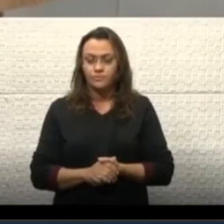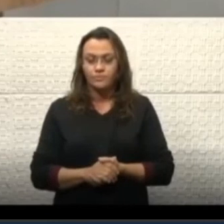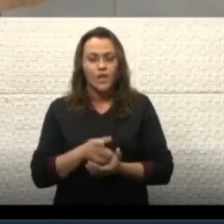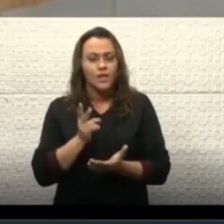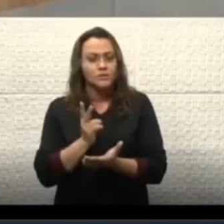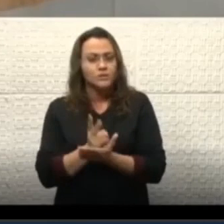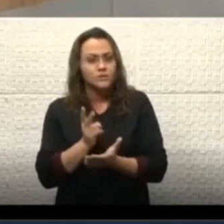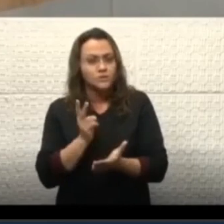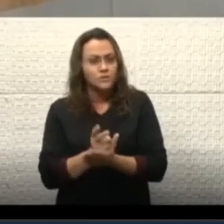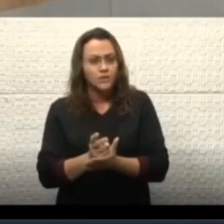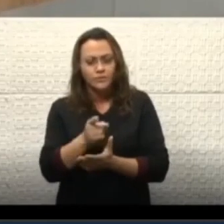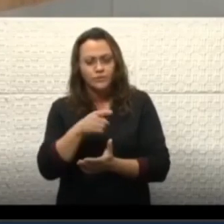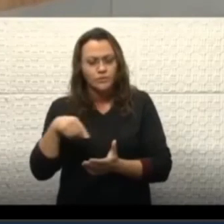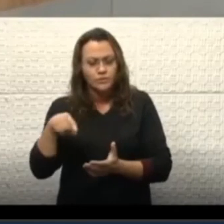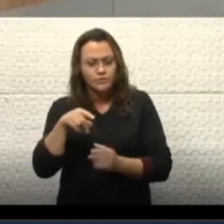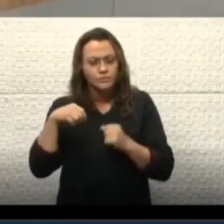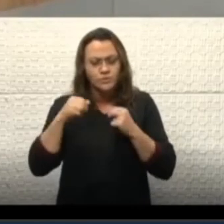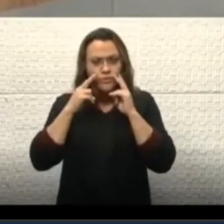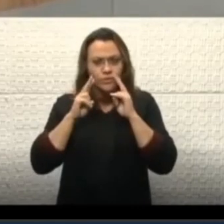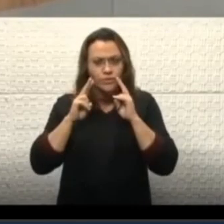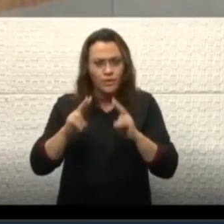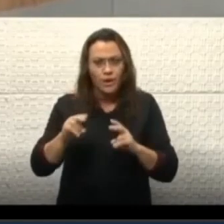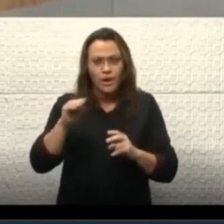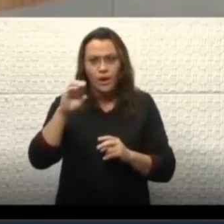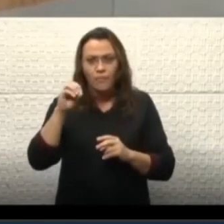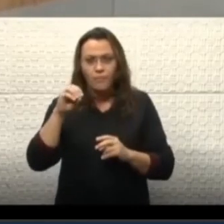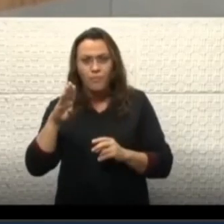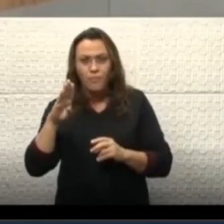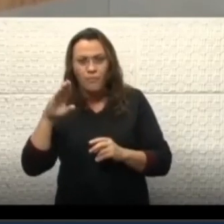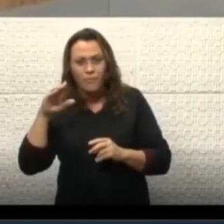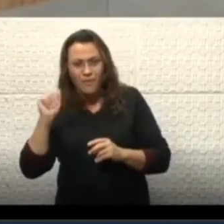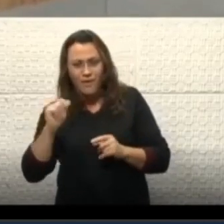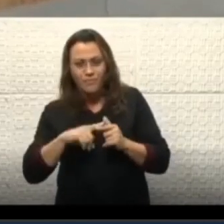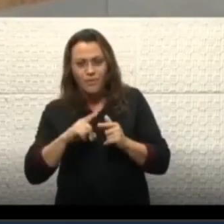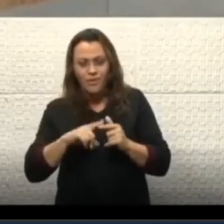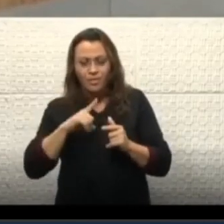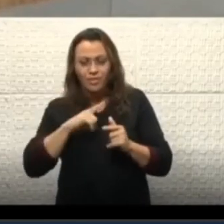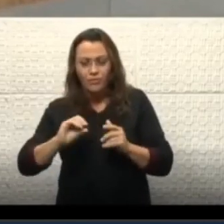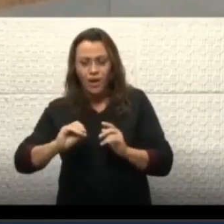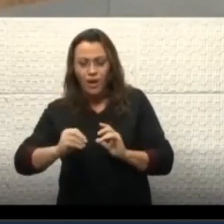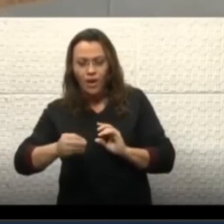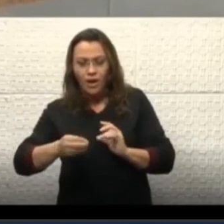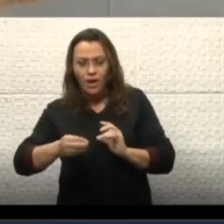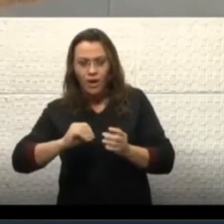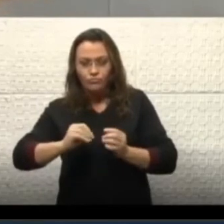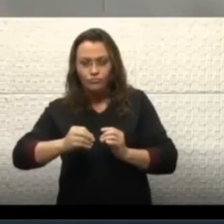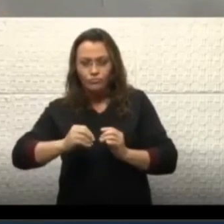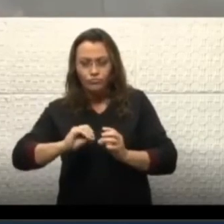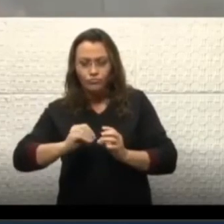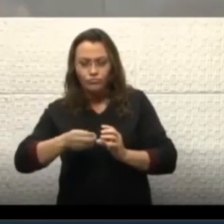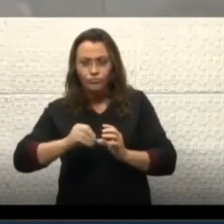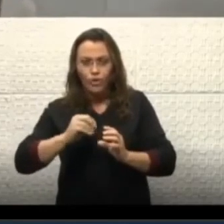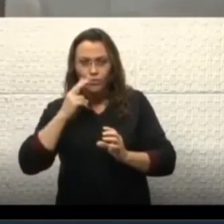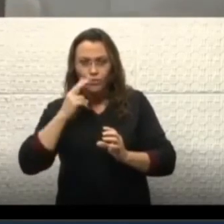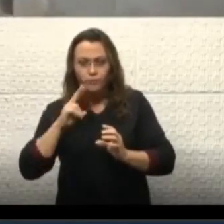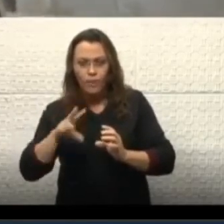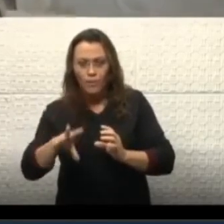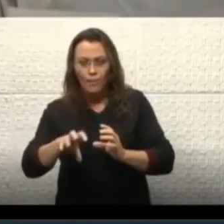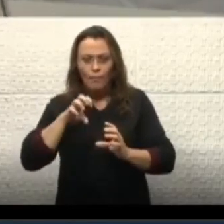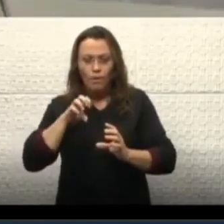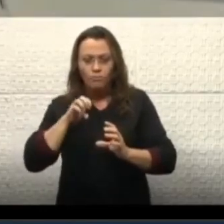Sempre, como eu falei para vocês, verifiquem a bomba, porque a bomba ela tem um mecanismo de regulação, a maioria delas, para determinar qual é a pressão que está